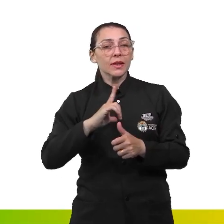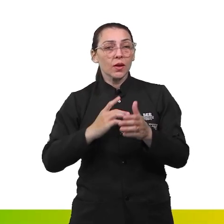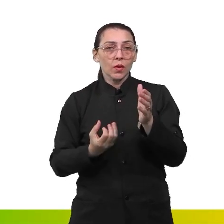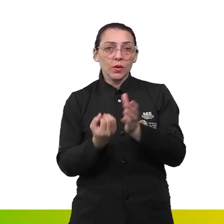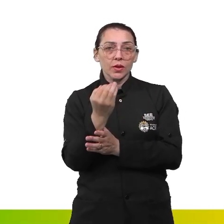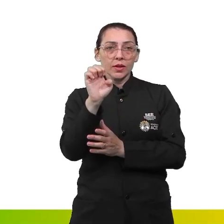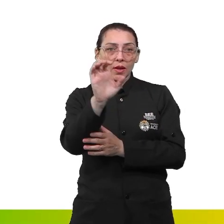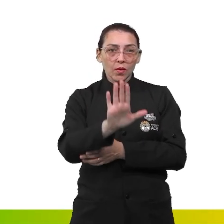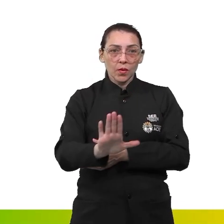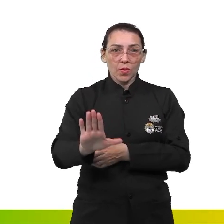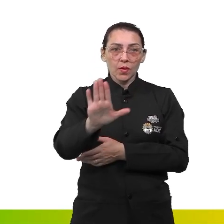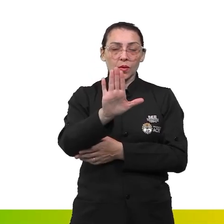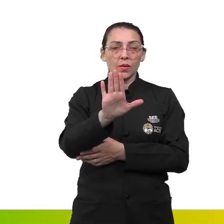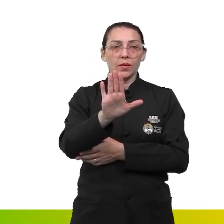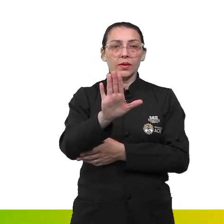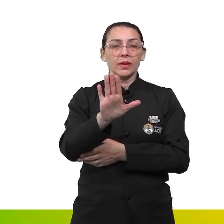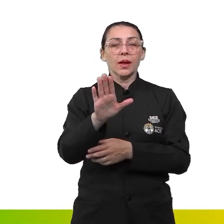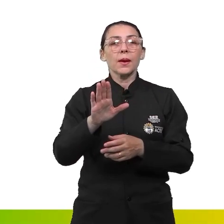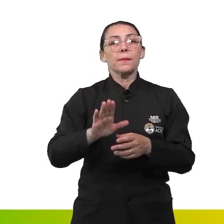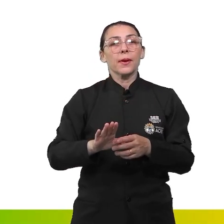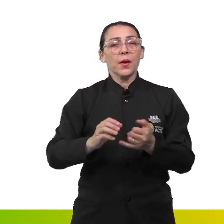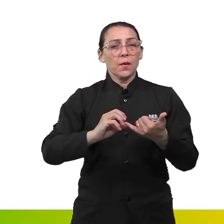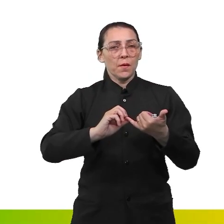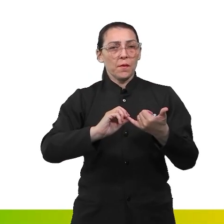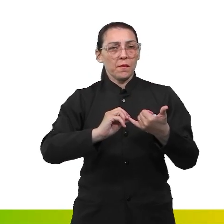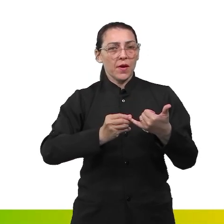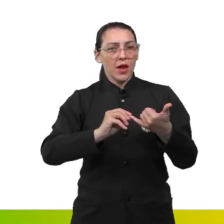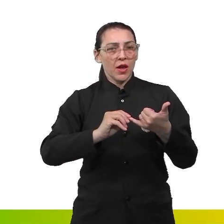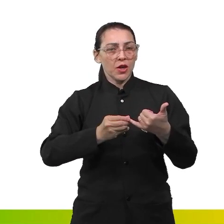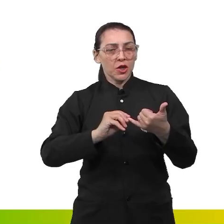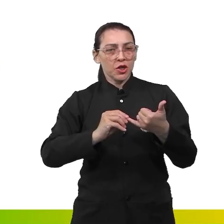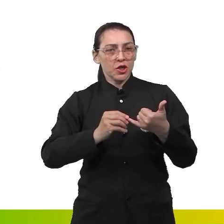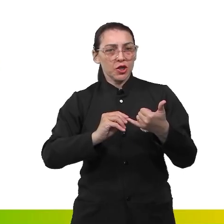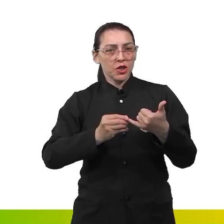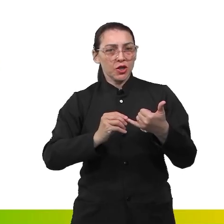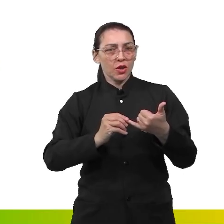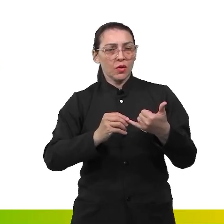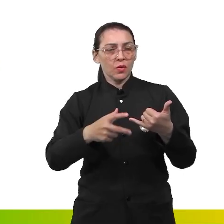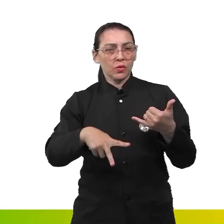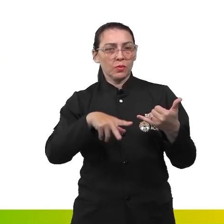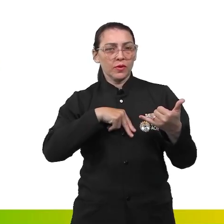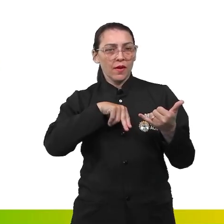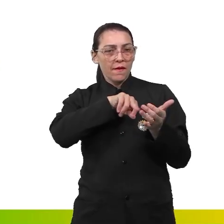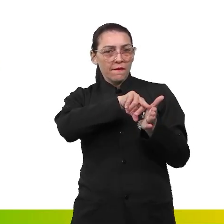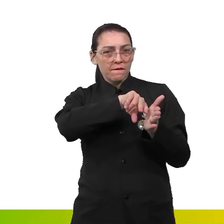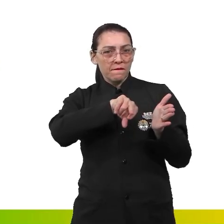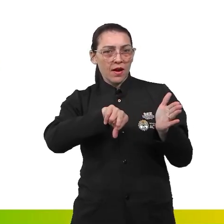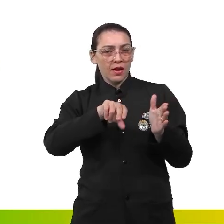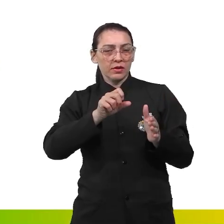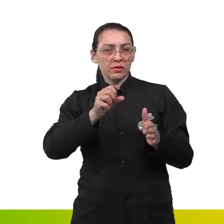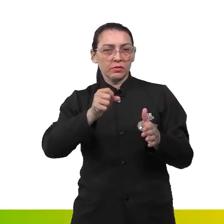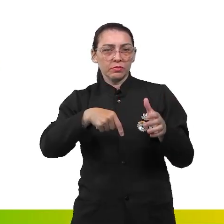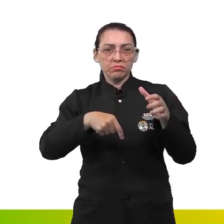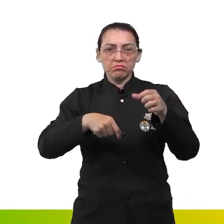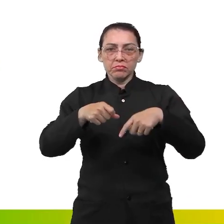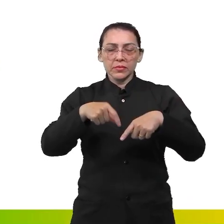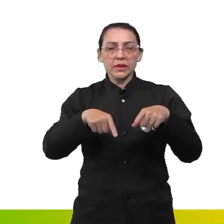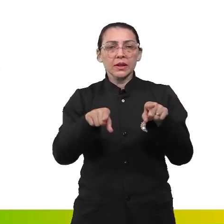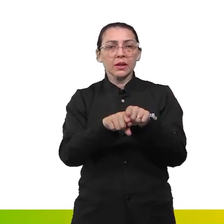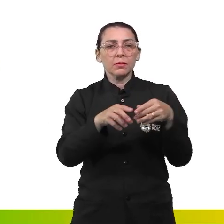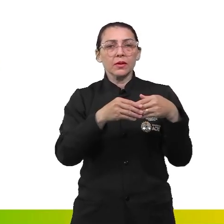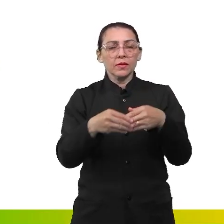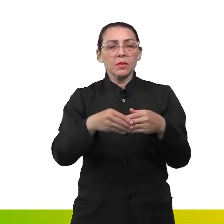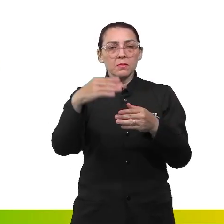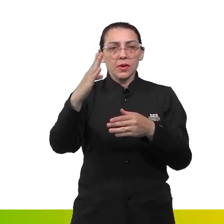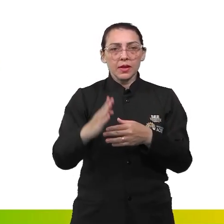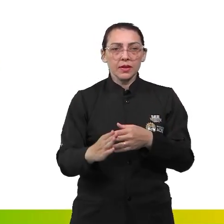na Europa, no tal do feijão gordo português, que é um feijão com várias coisas dentro ali, né? E que vem para o